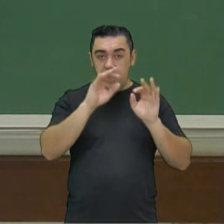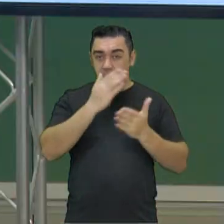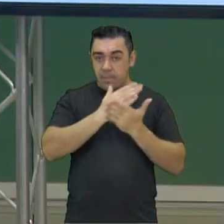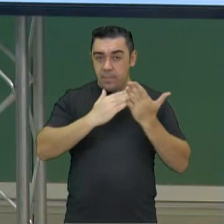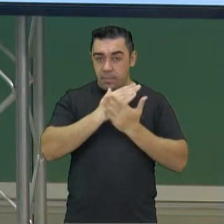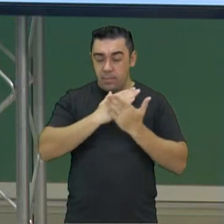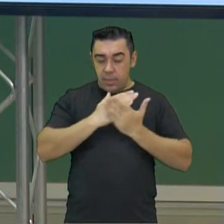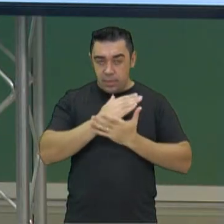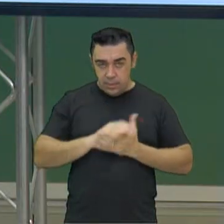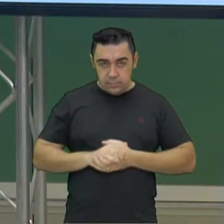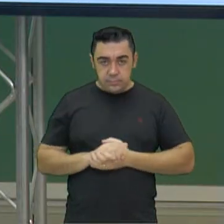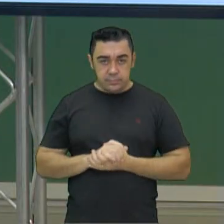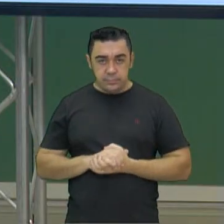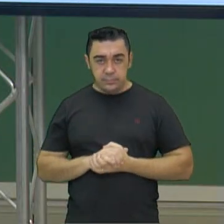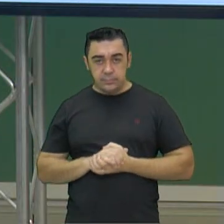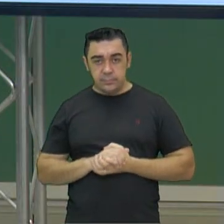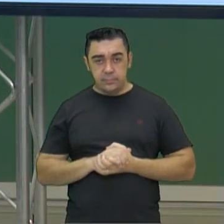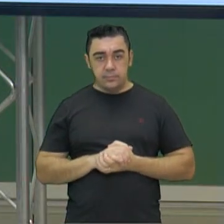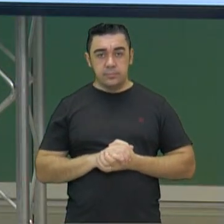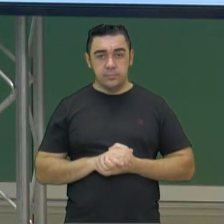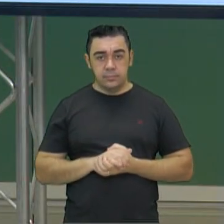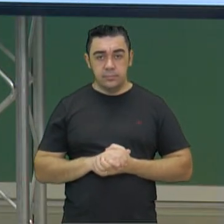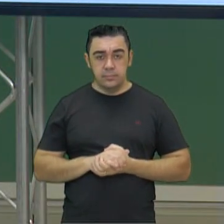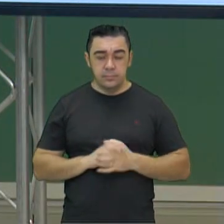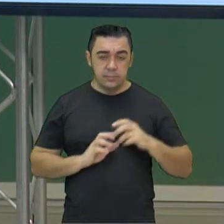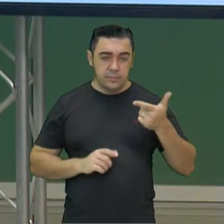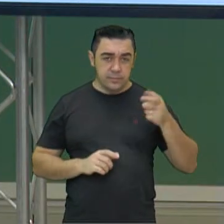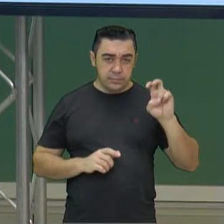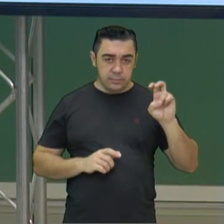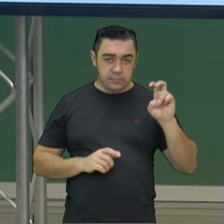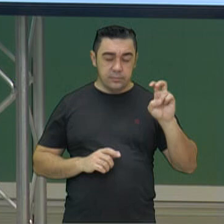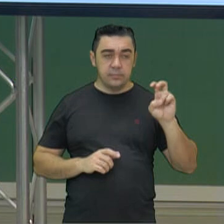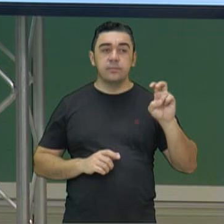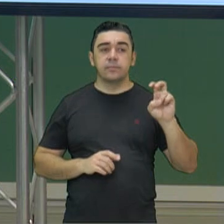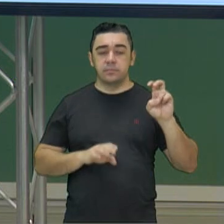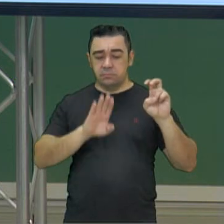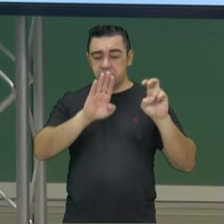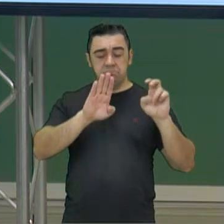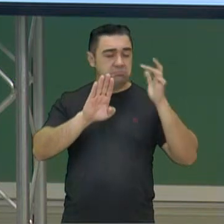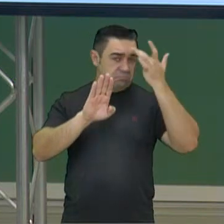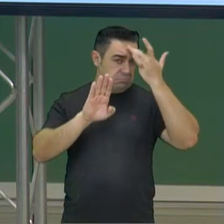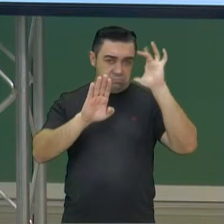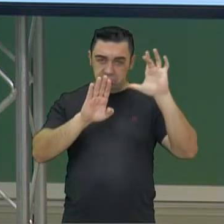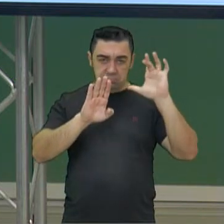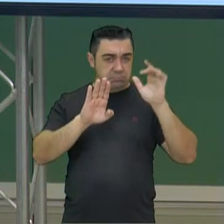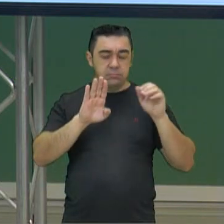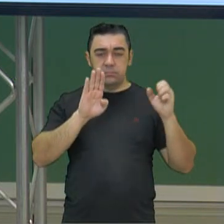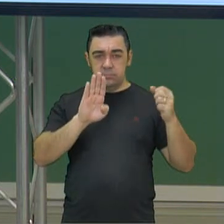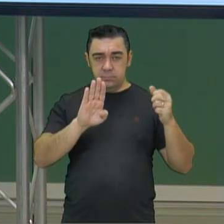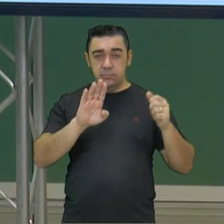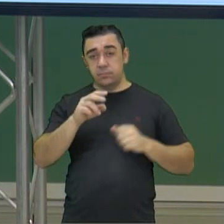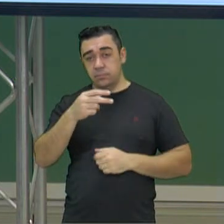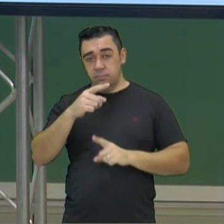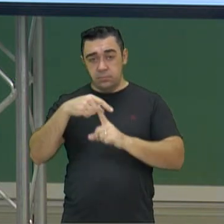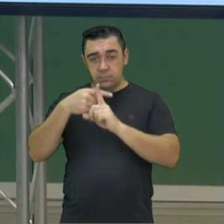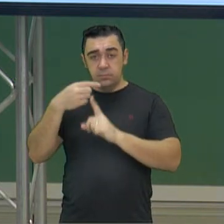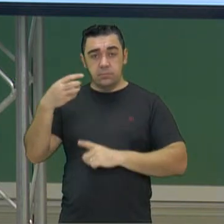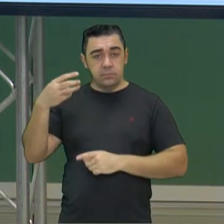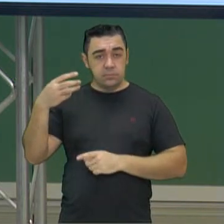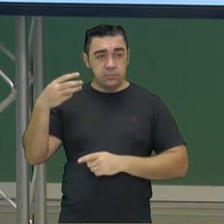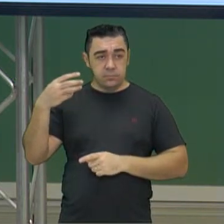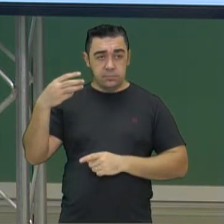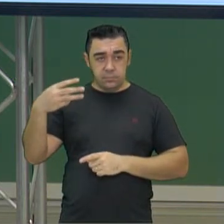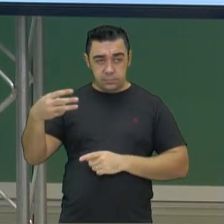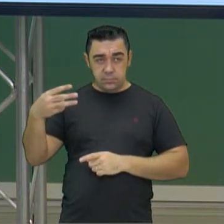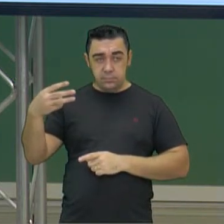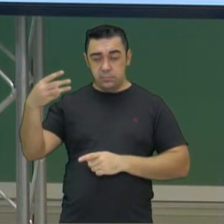do eixo maior. Então, 5 ao quadrado, 25. B você não sabe quanto é, você deixa lá. E o 3 vai ser